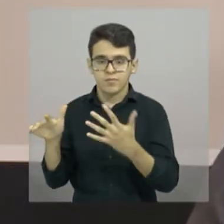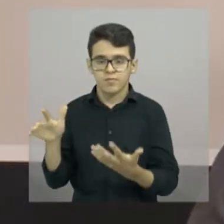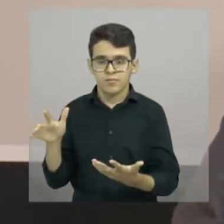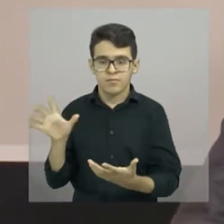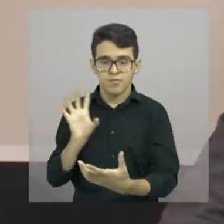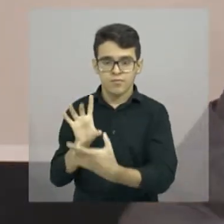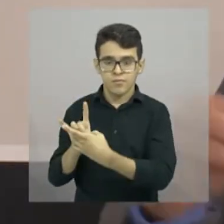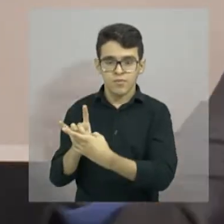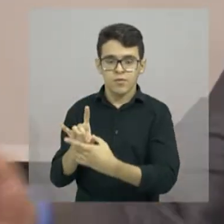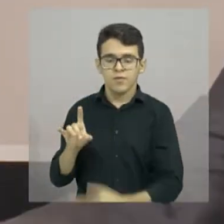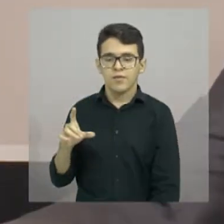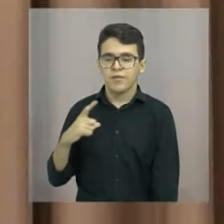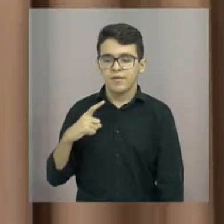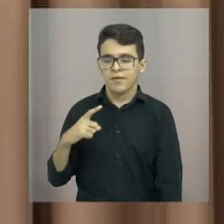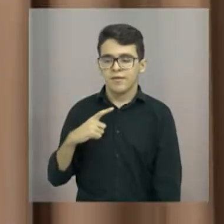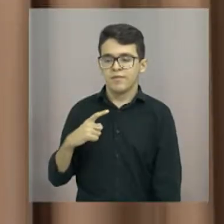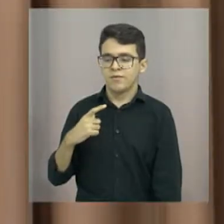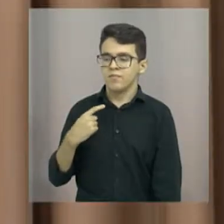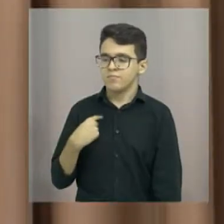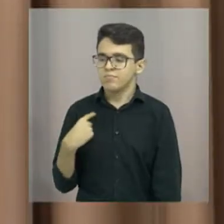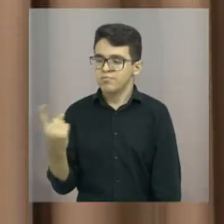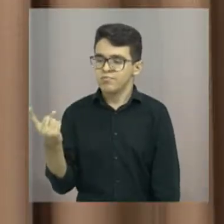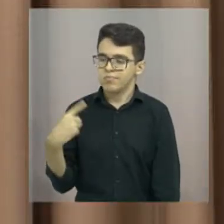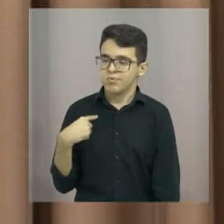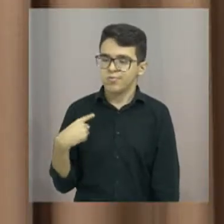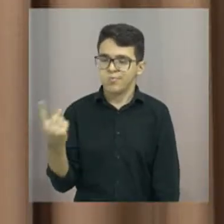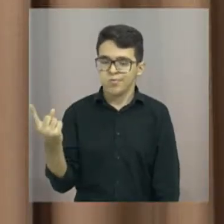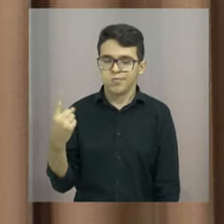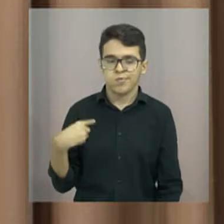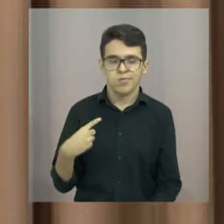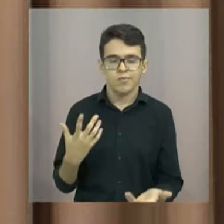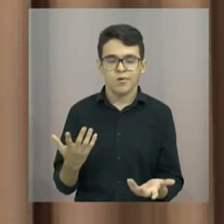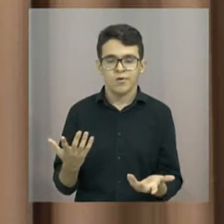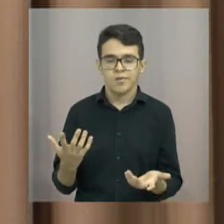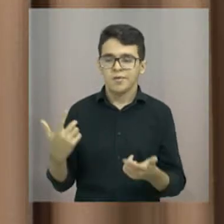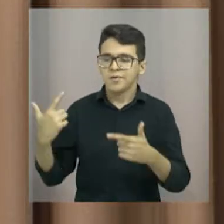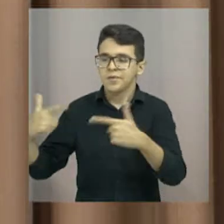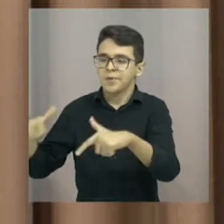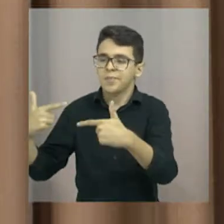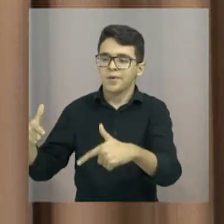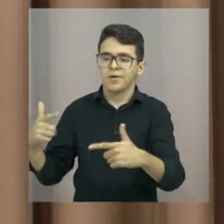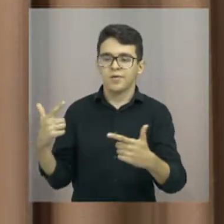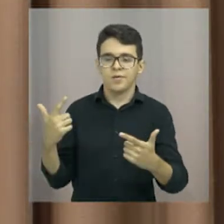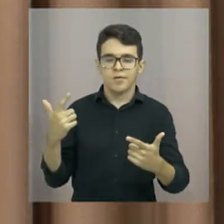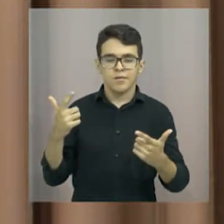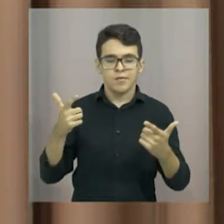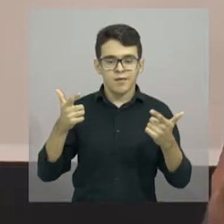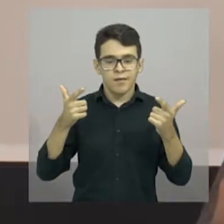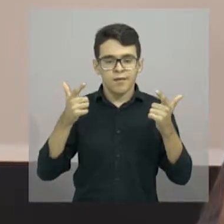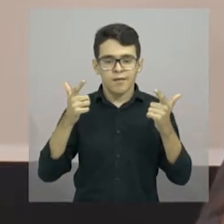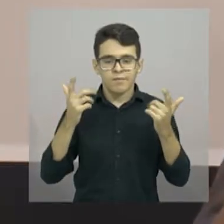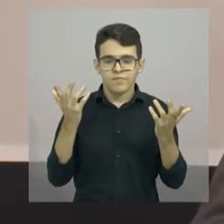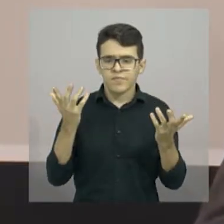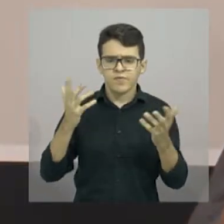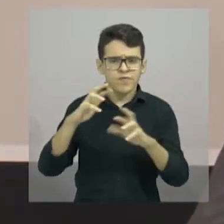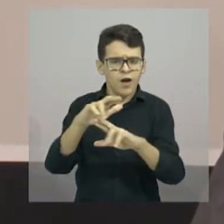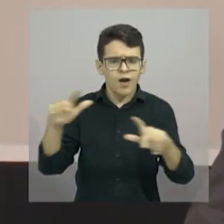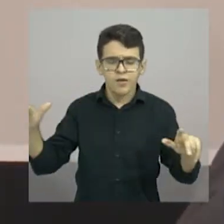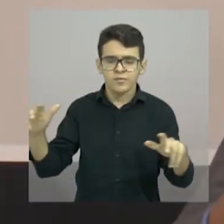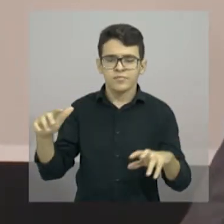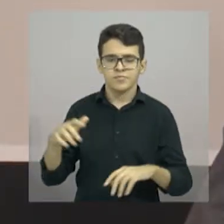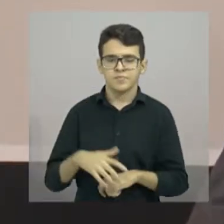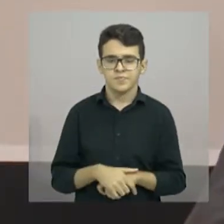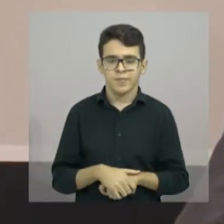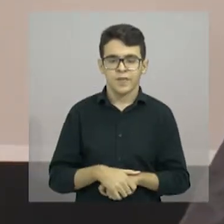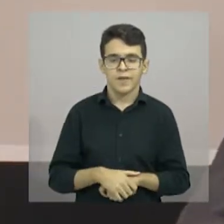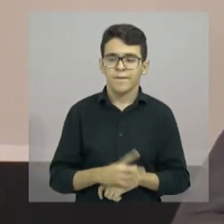o teu trabalho, é o que te leva para o seu lazer. Ou seja, são essas duas coisas que são essencialmente o que fazem a